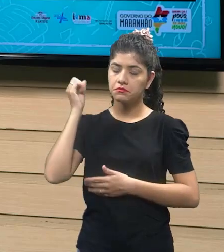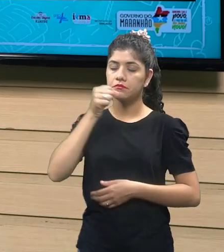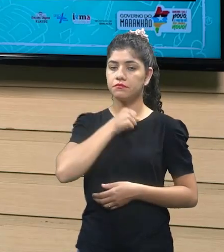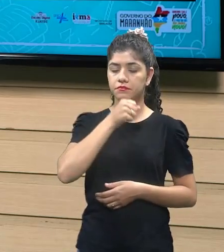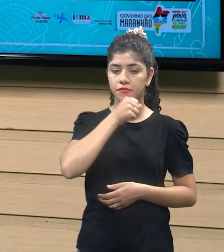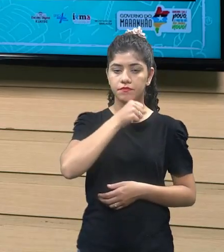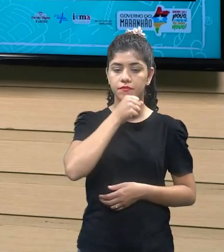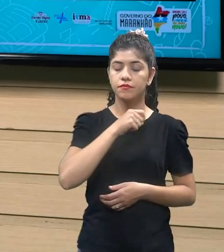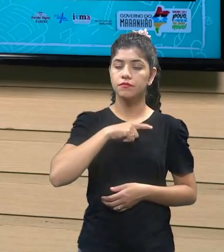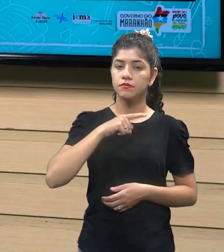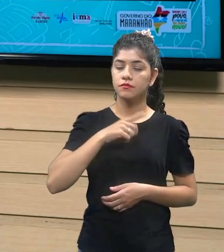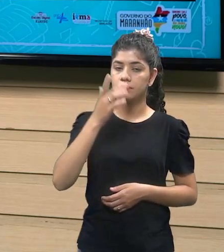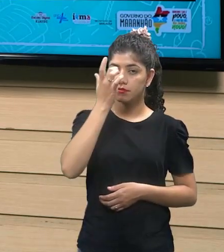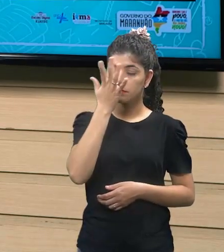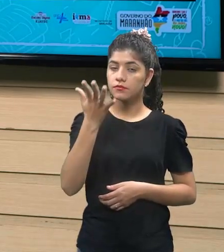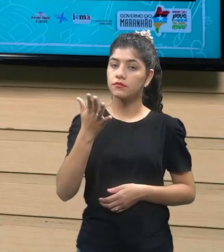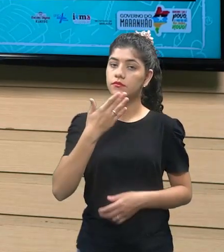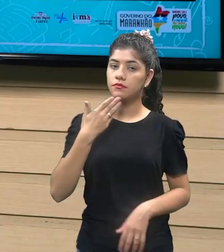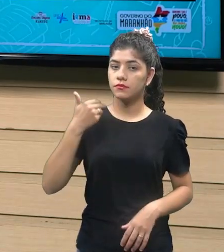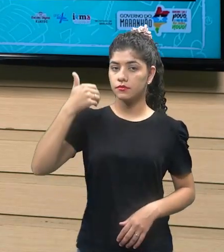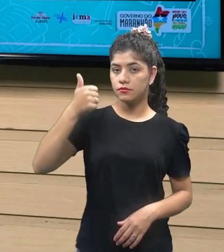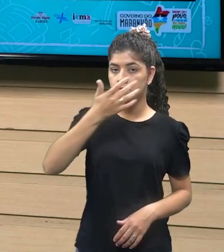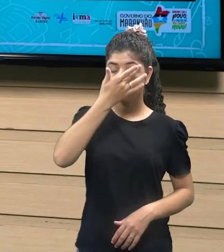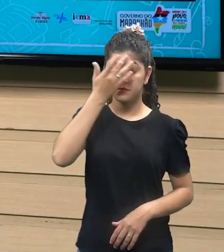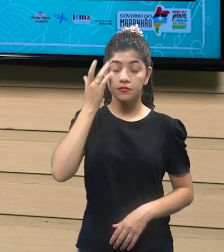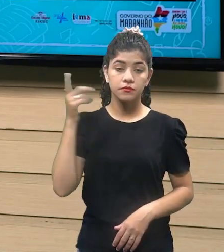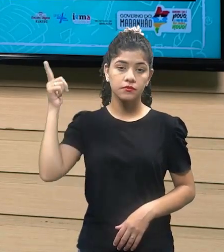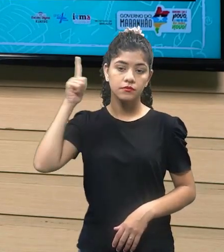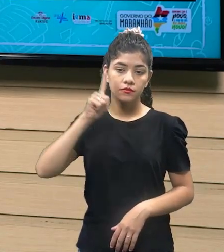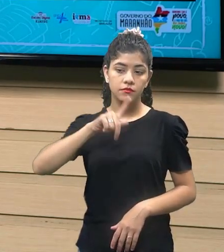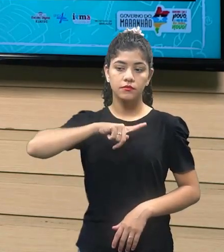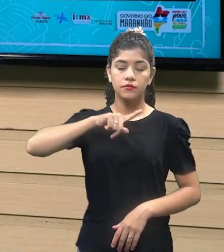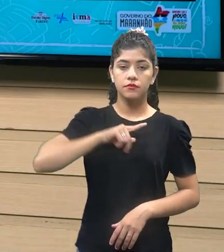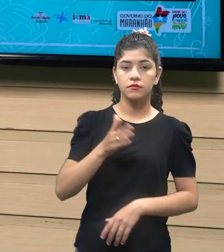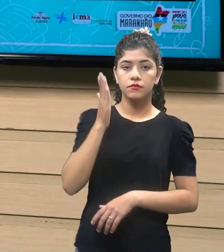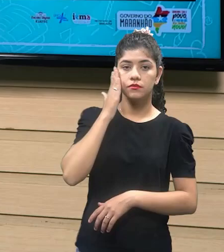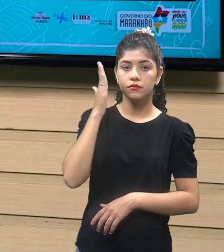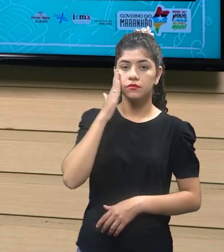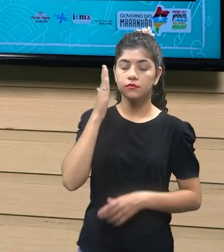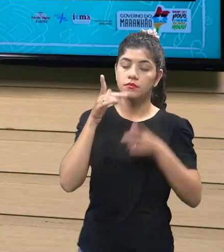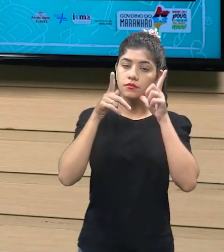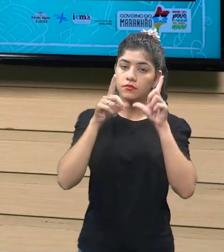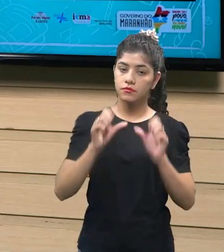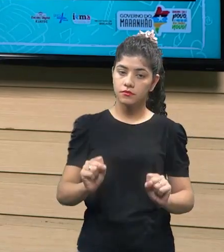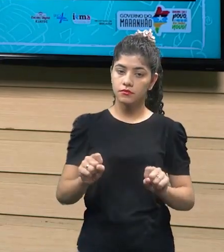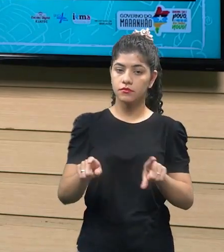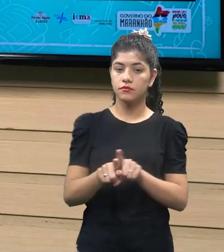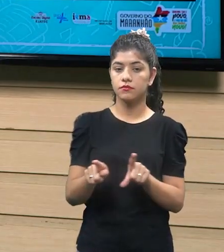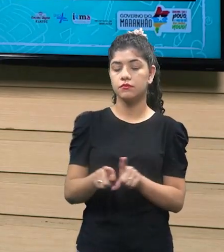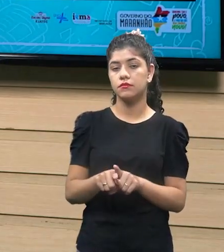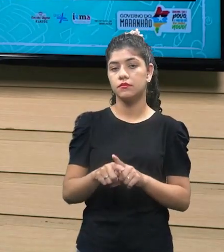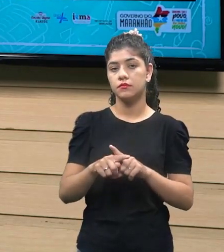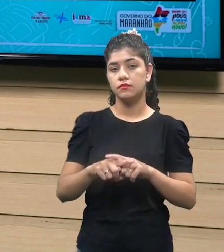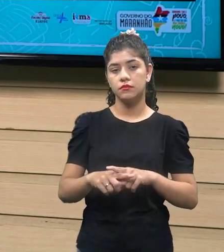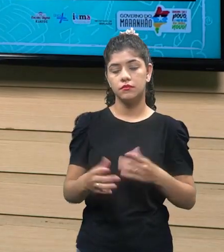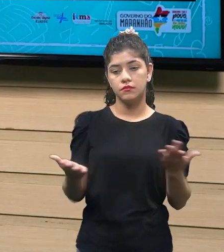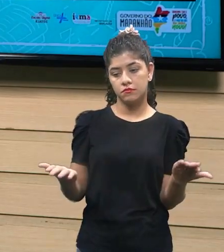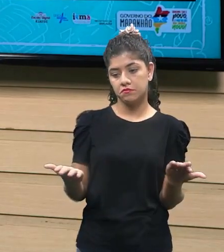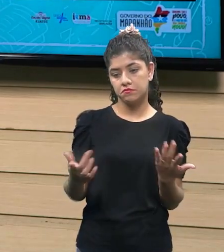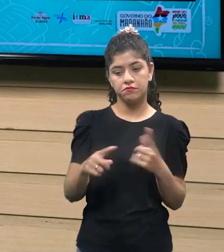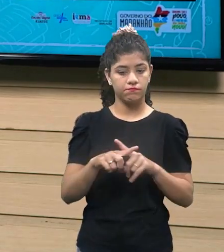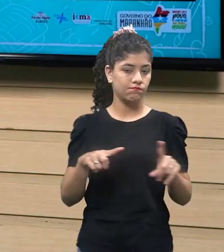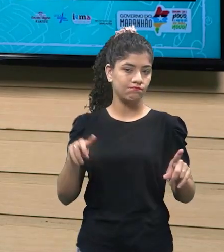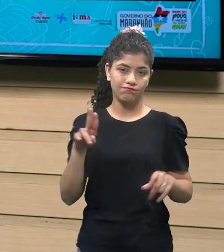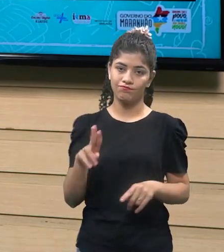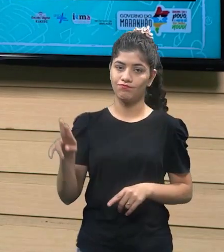uma facilidade maior para que a pessoa consiga ter ali uma noção de linguagem de programação, mas ela não é mais utilizada. Então nós